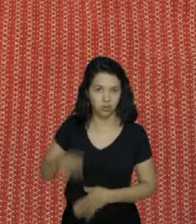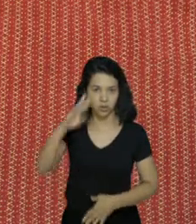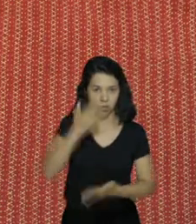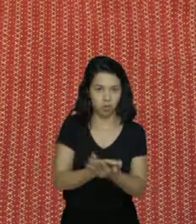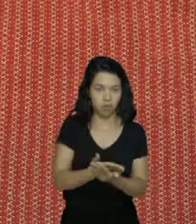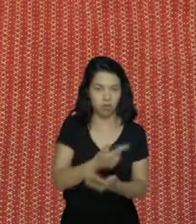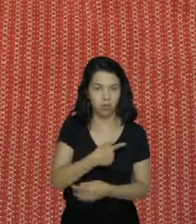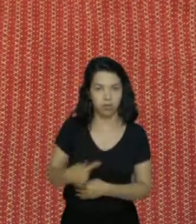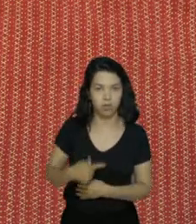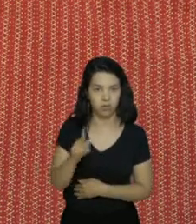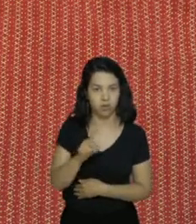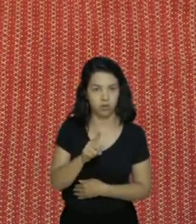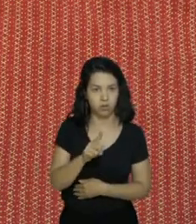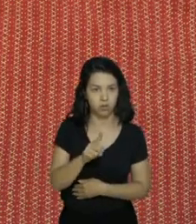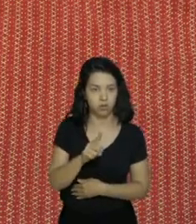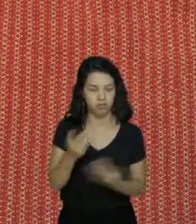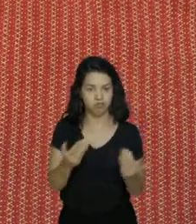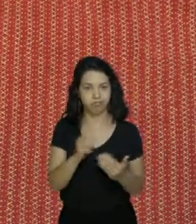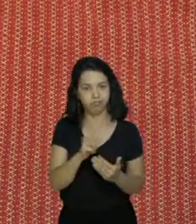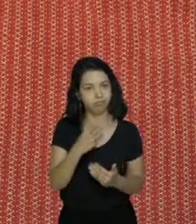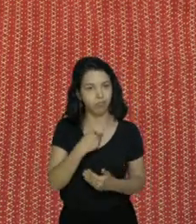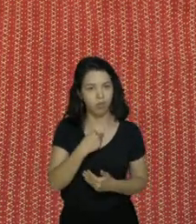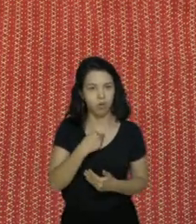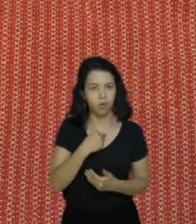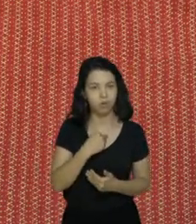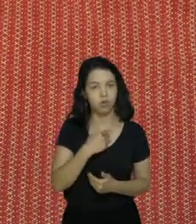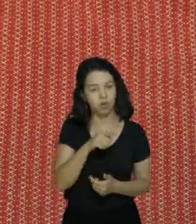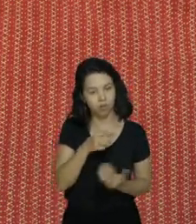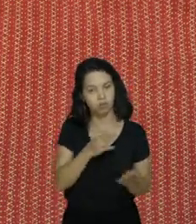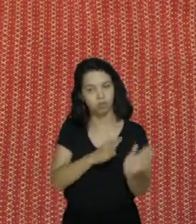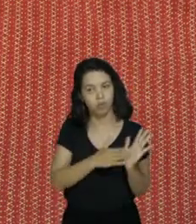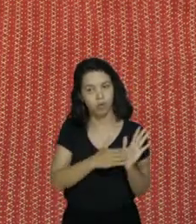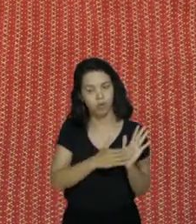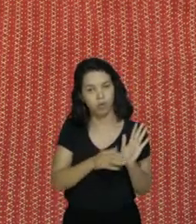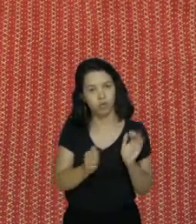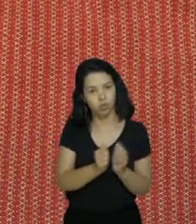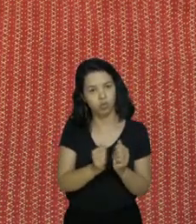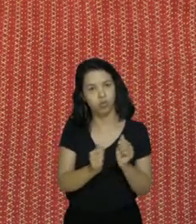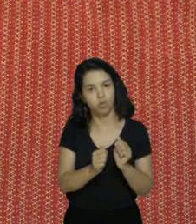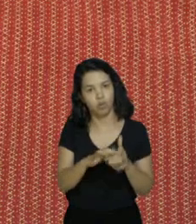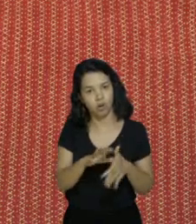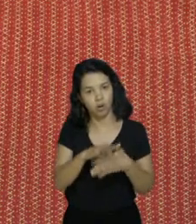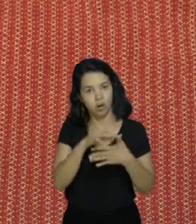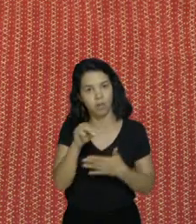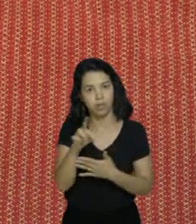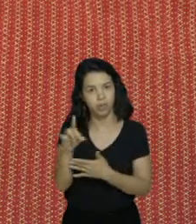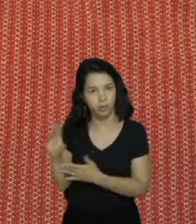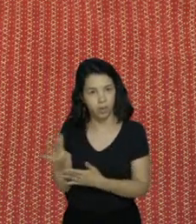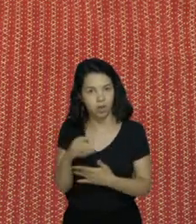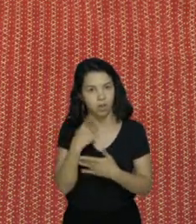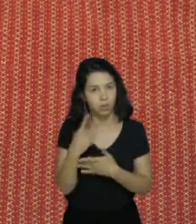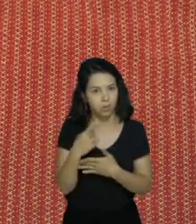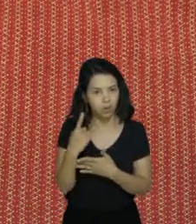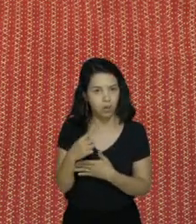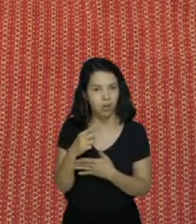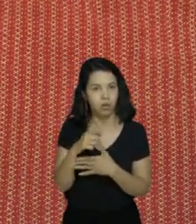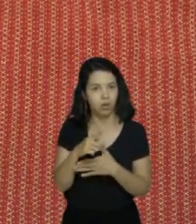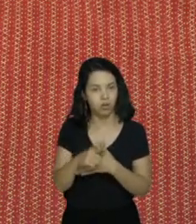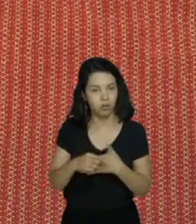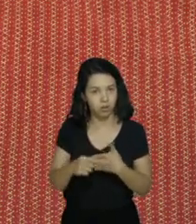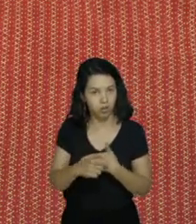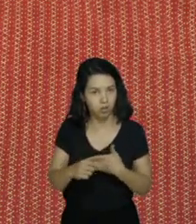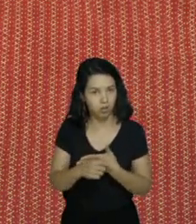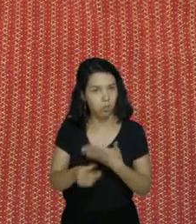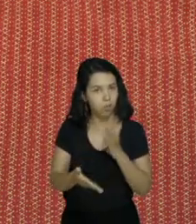Ele propôs, junto ao nosso líder do MDB, junto a alguns deputados, junto à Casa Civil, no dia de hoje, de propor,